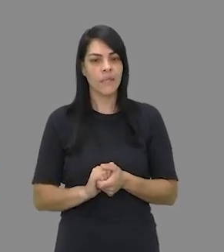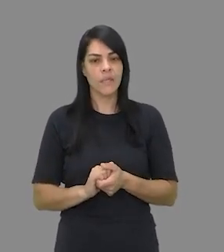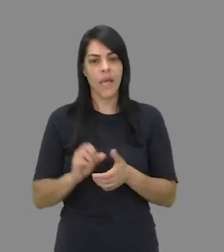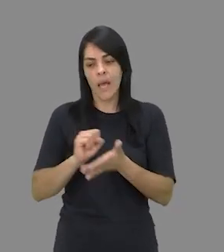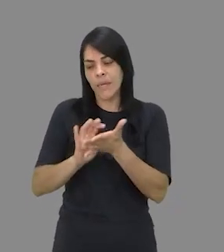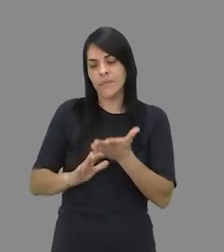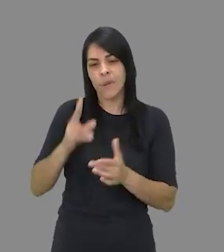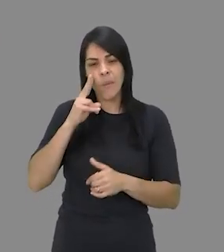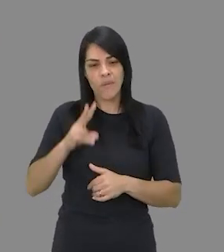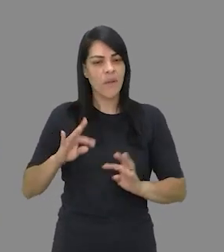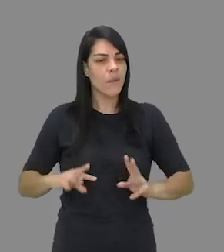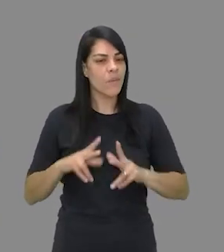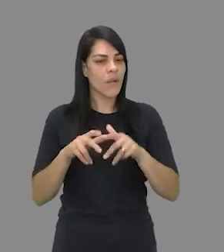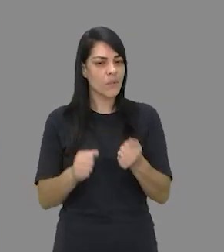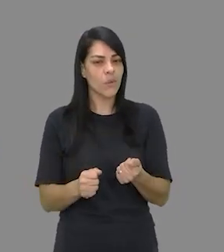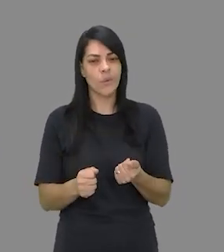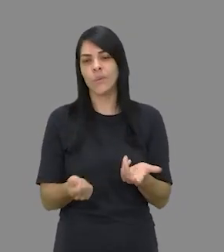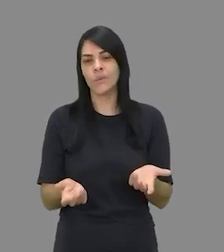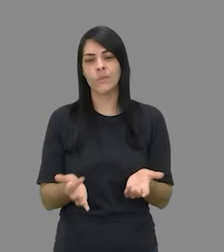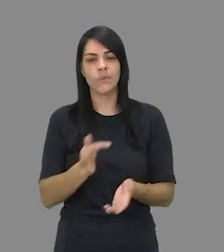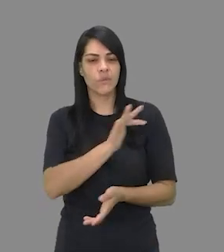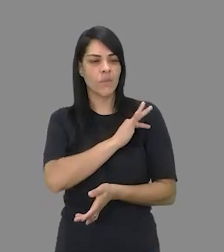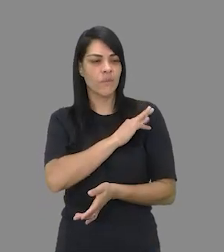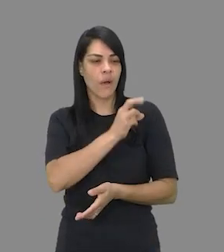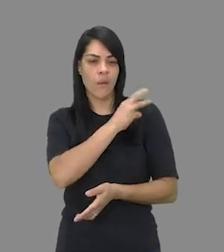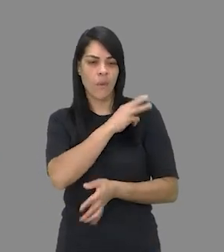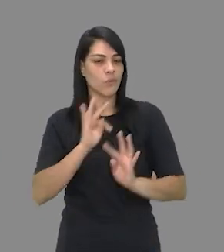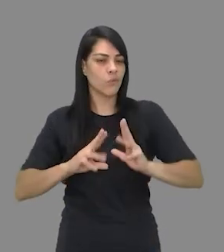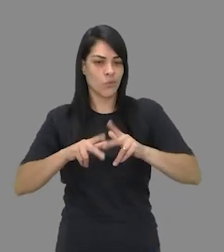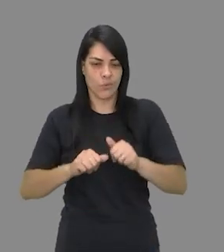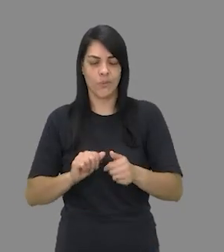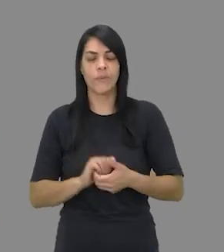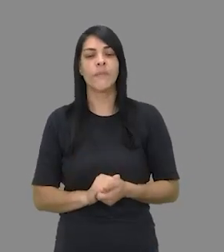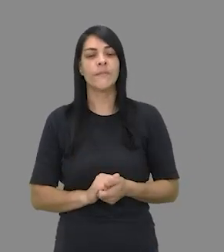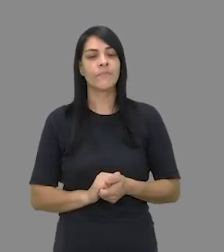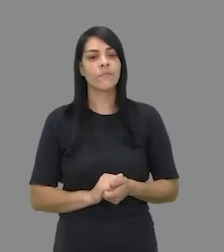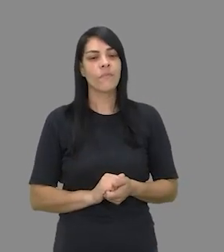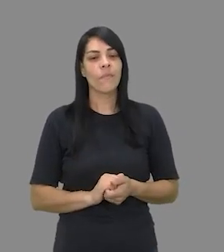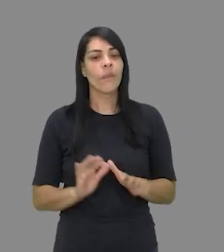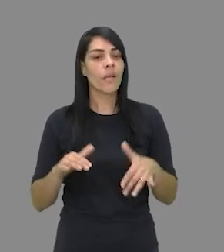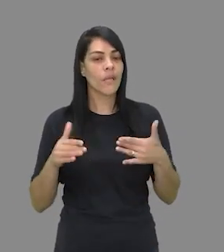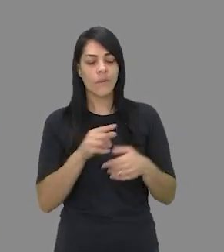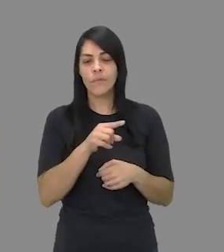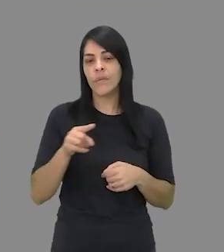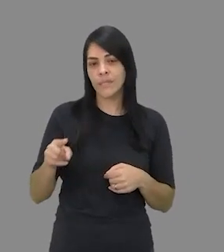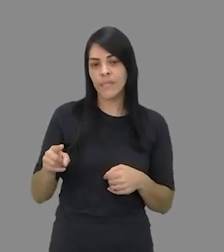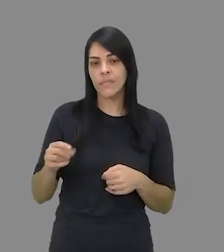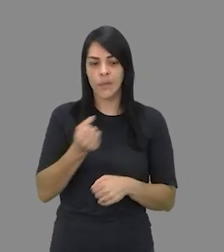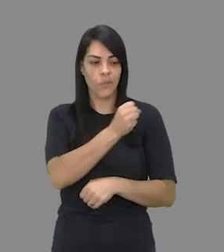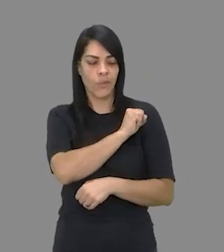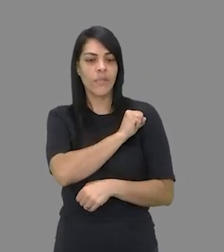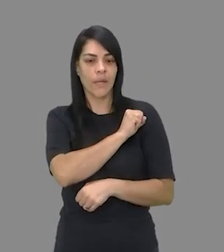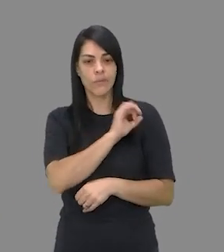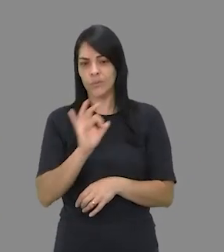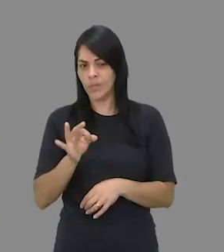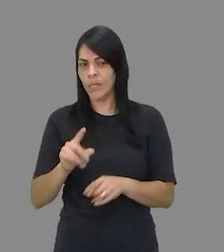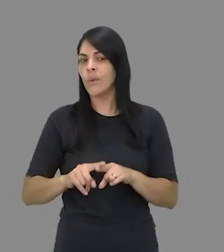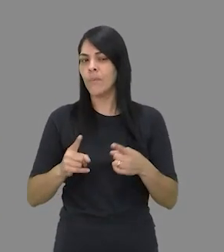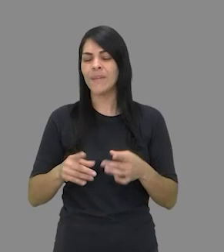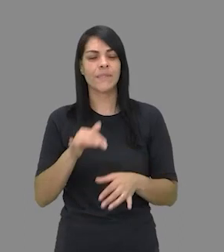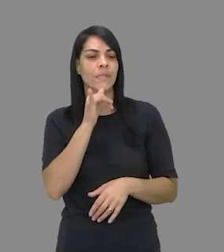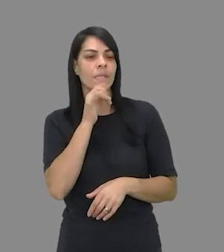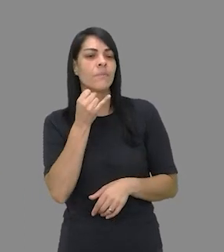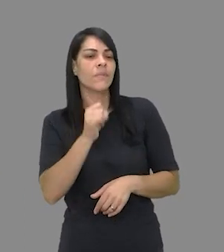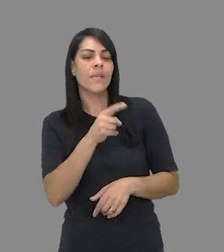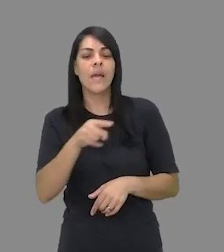atividade para todos os anos aí da escola, correto? Vamos lá. vocês estão no 8º ano, mas vamos supor que na